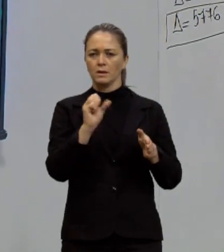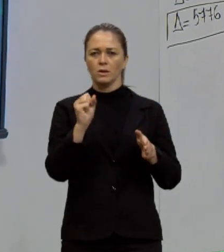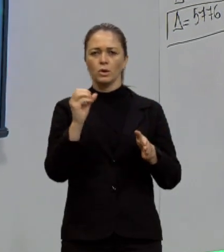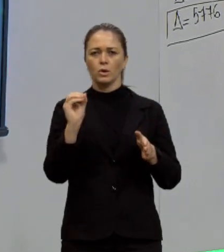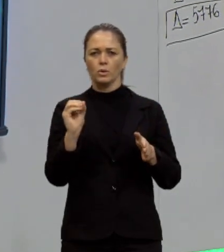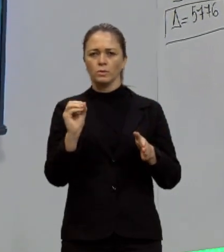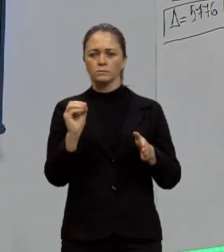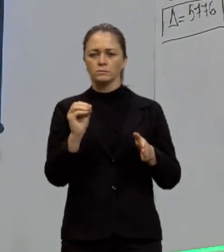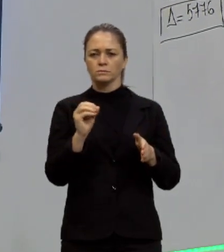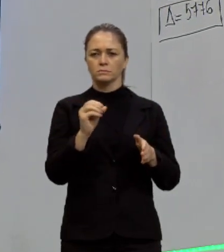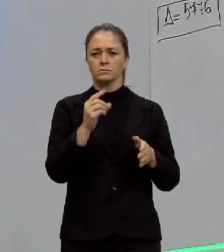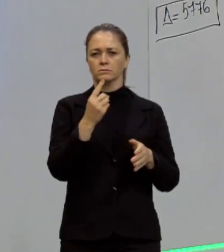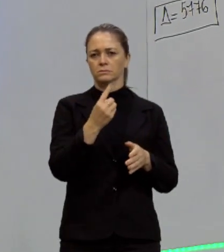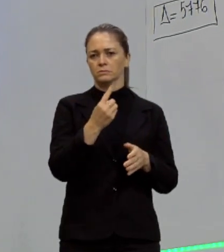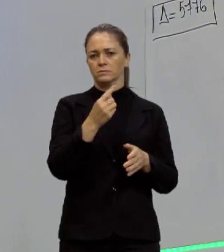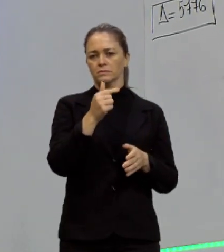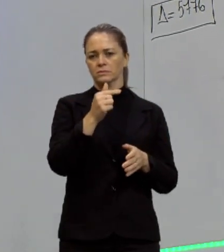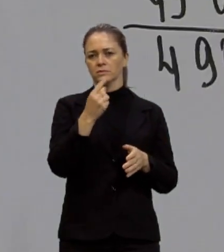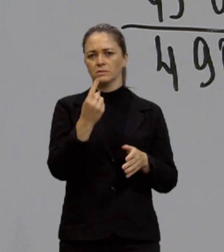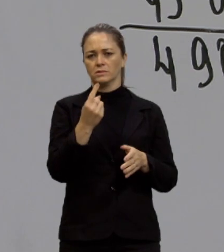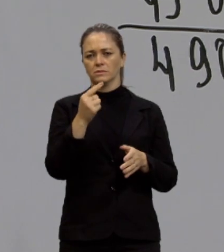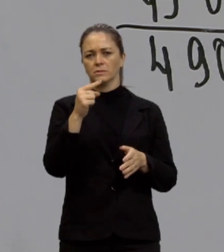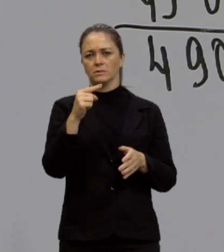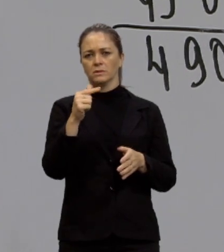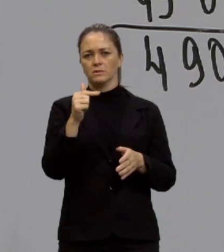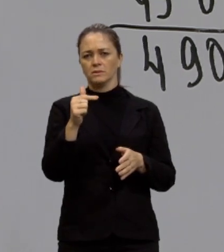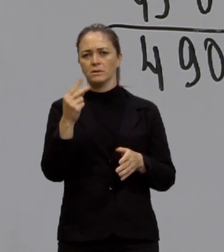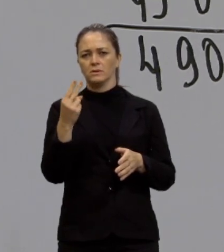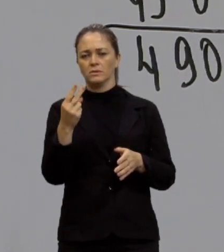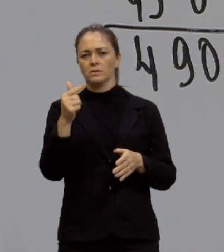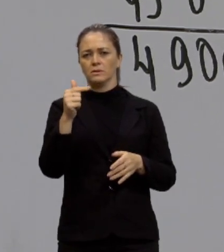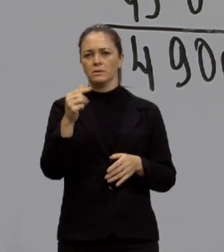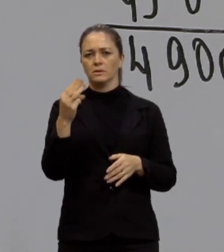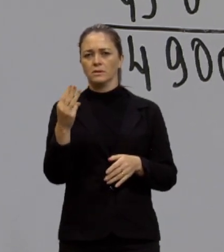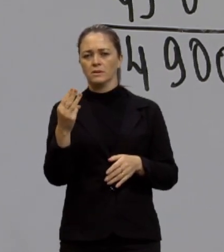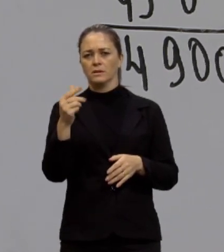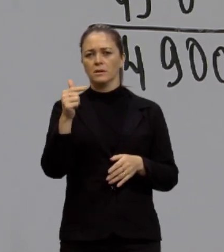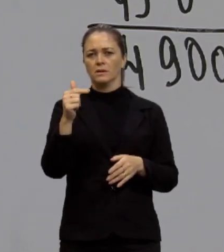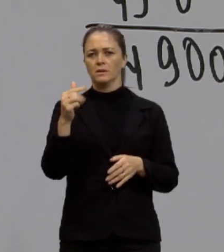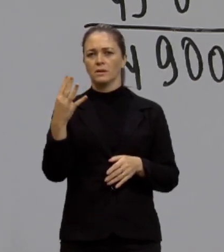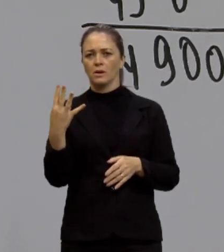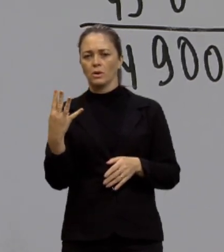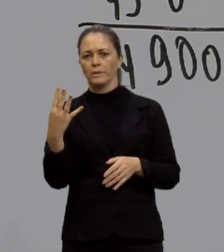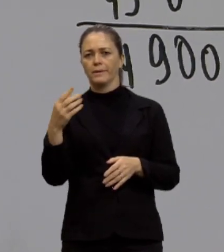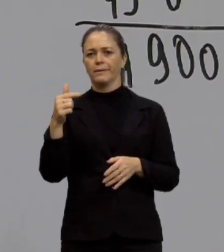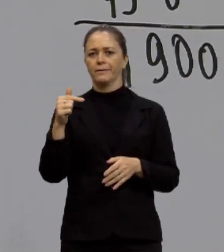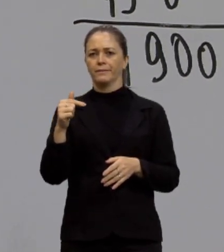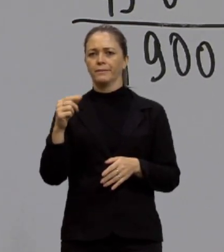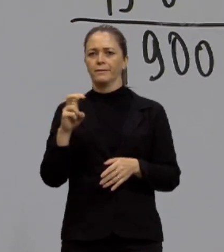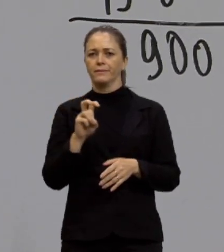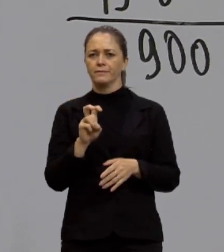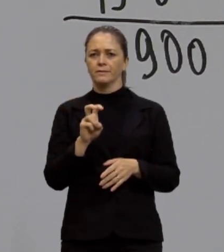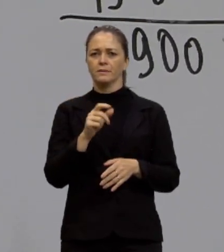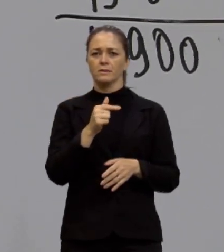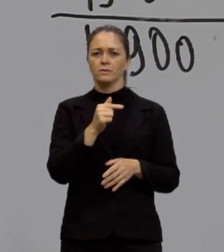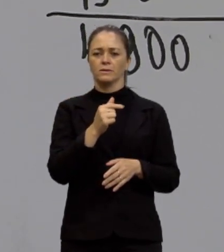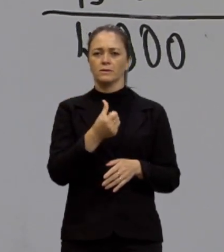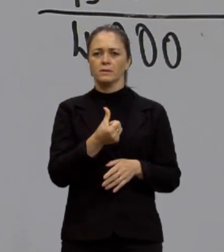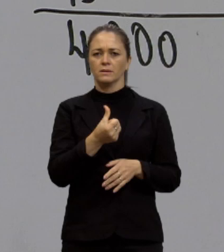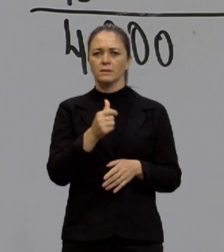o 71, 72, 73, 74, 75,